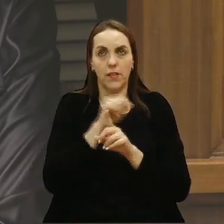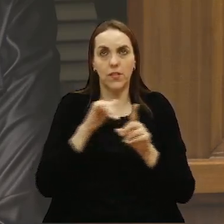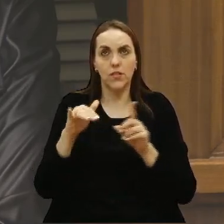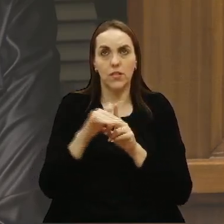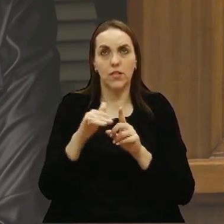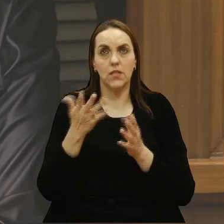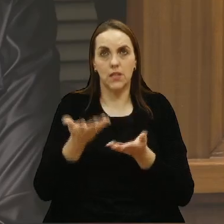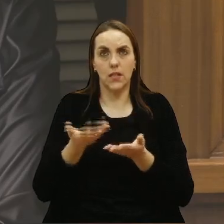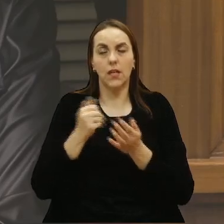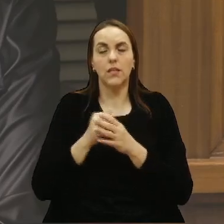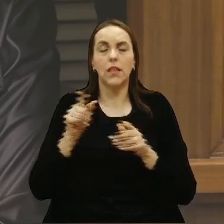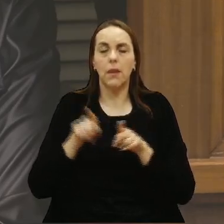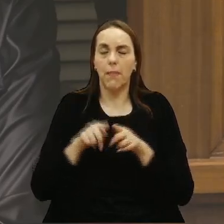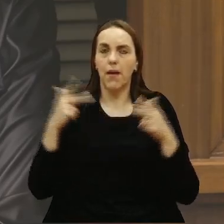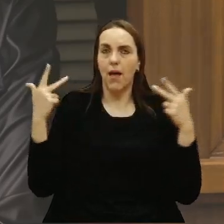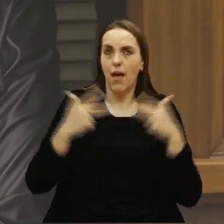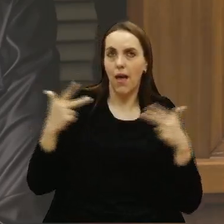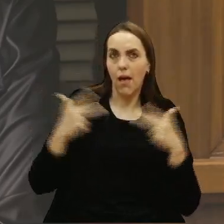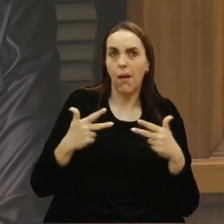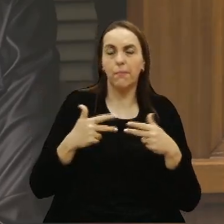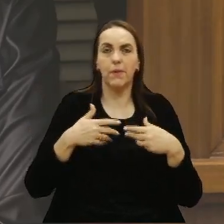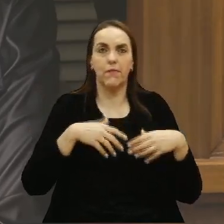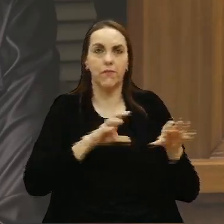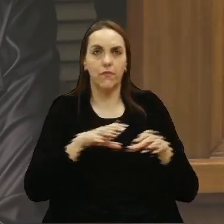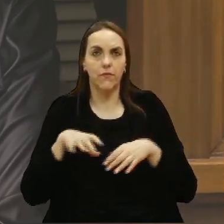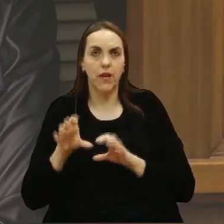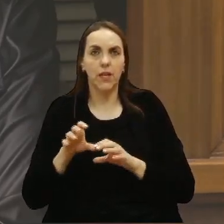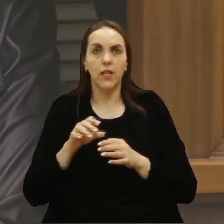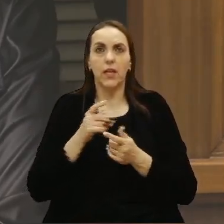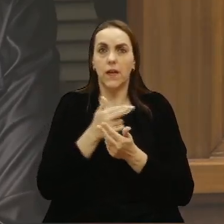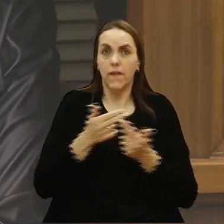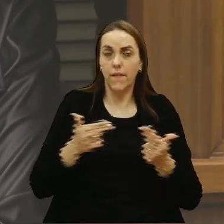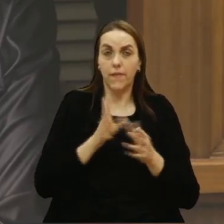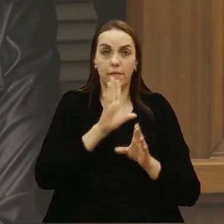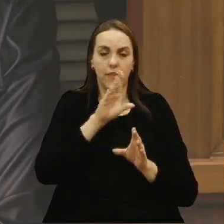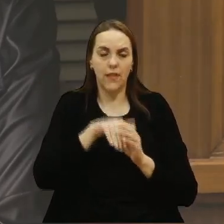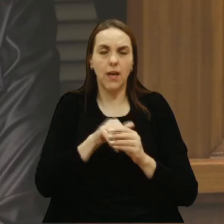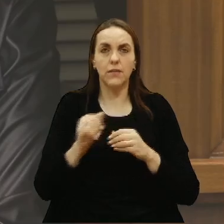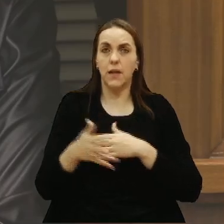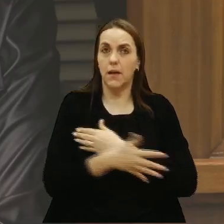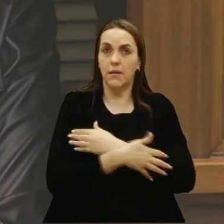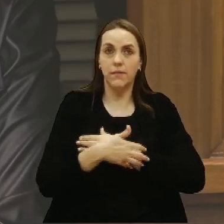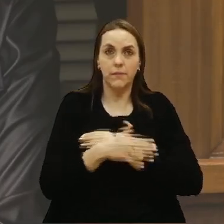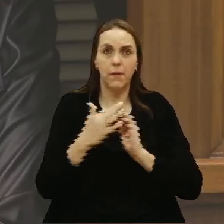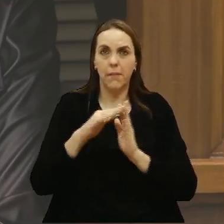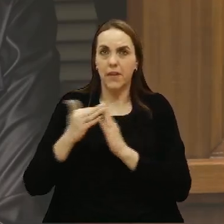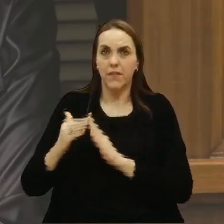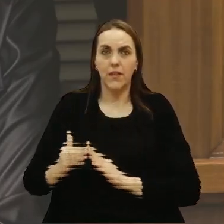quando a gente fala do rap, do hip hop, do funk, que nasce dentro da nossa periferia, que tem um